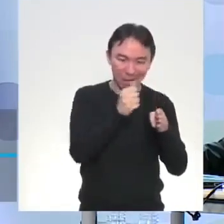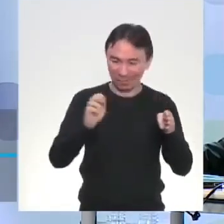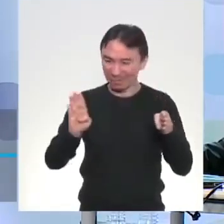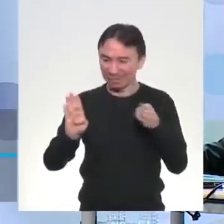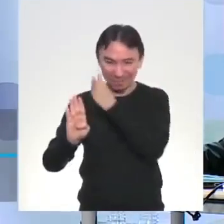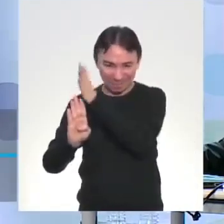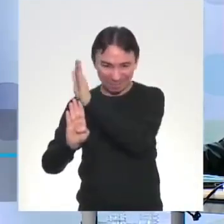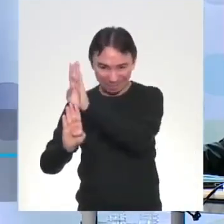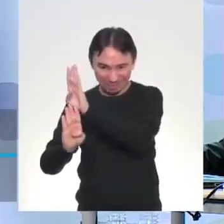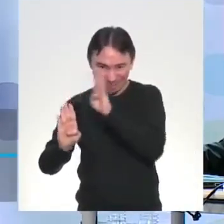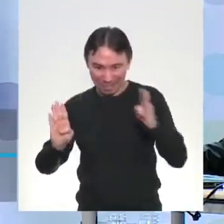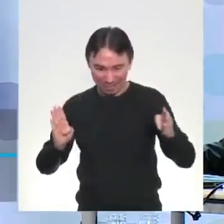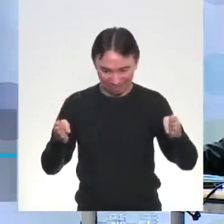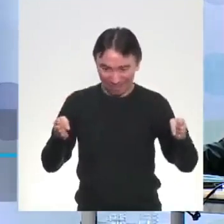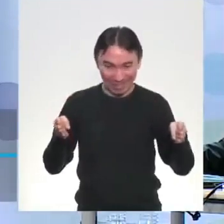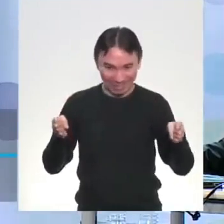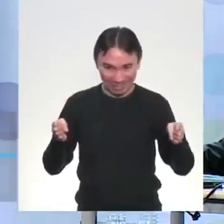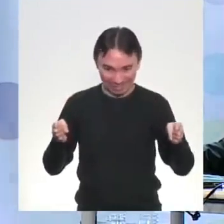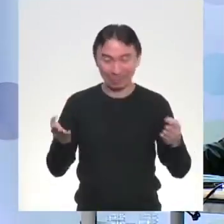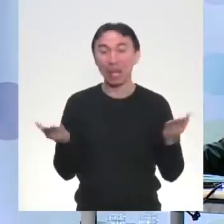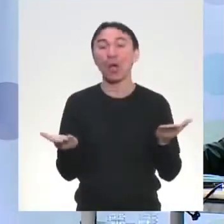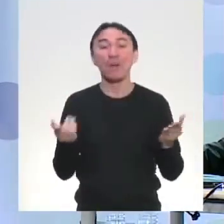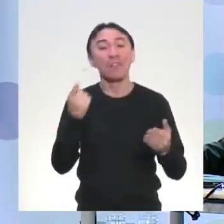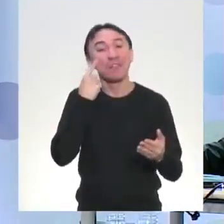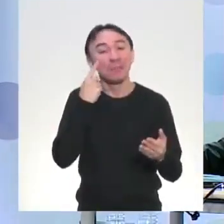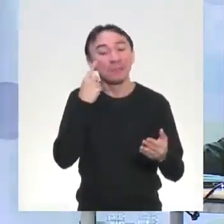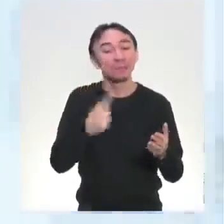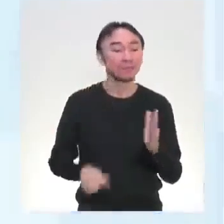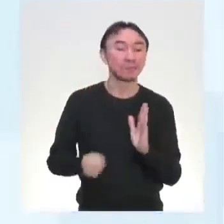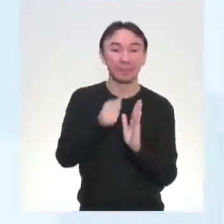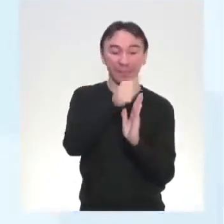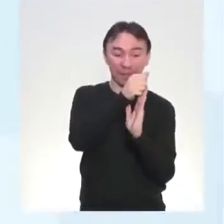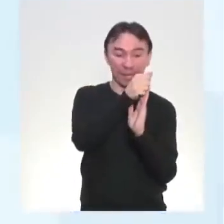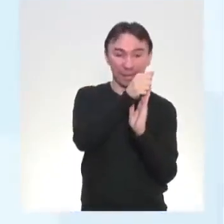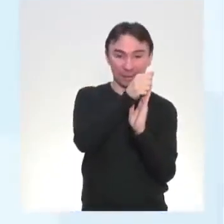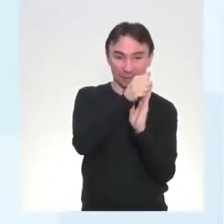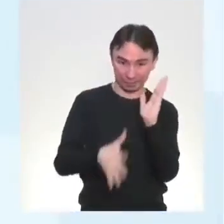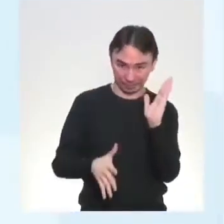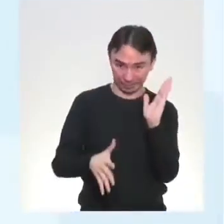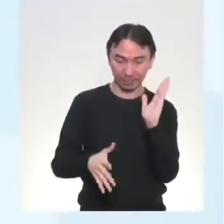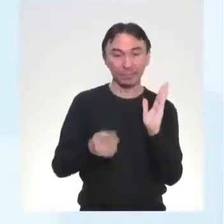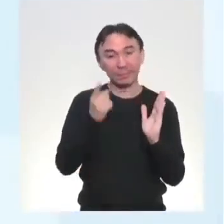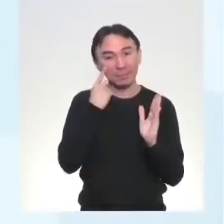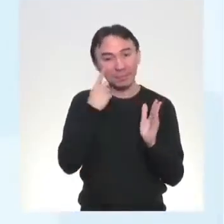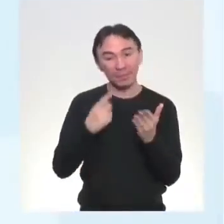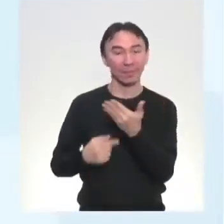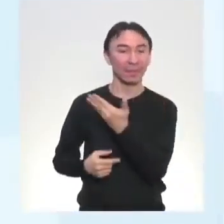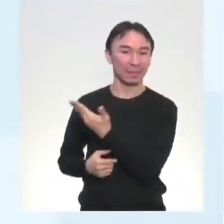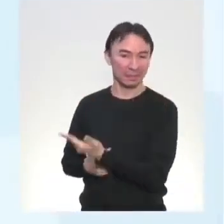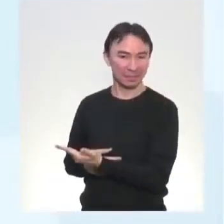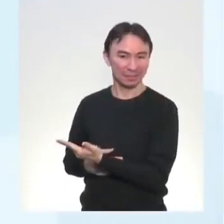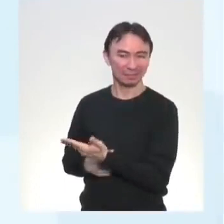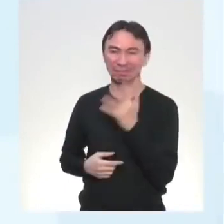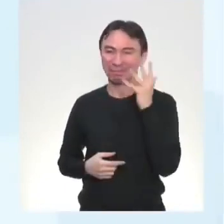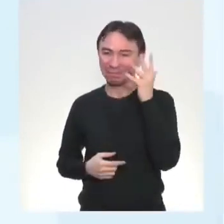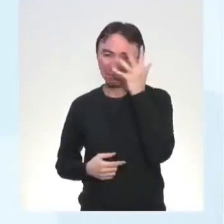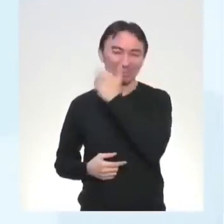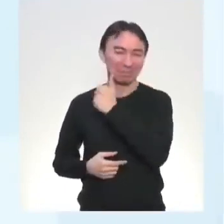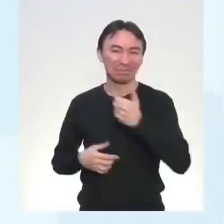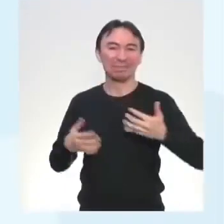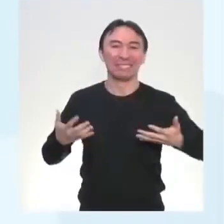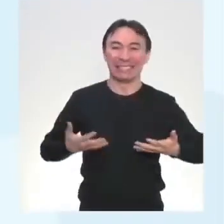Vamos para uma atividade, Osmar? Bora. Olha só. Agora é a sua vez. Olha só que bonito, né? Já começa super